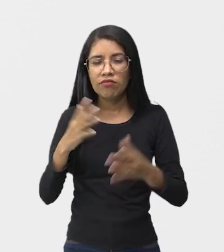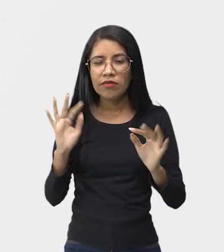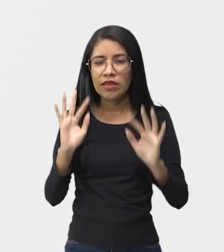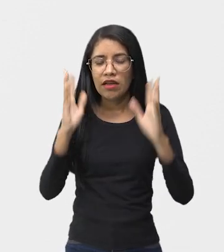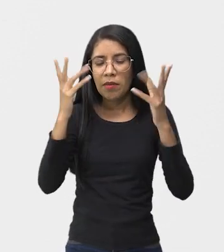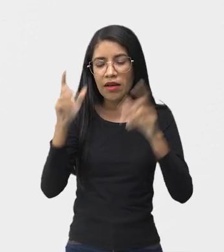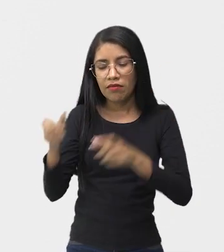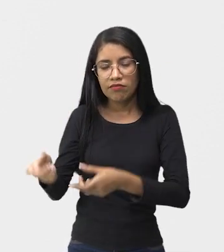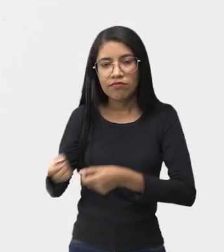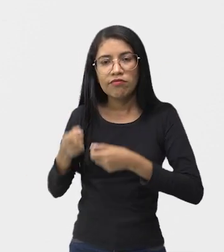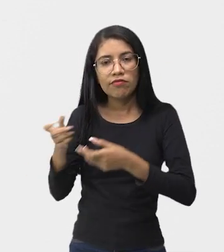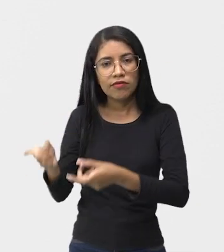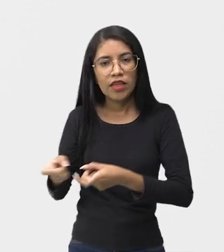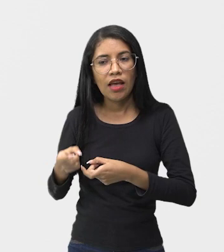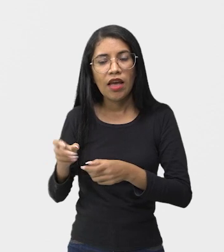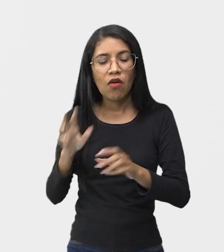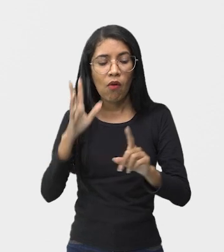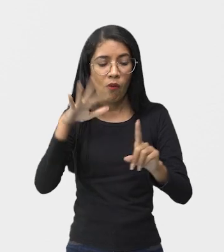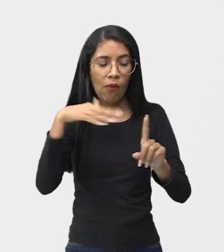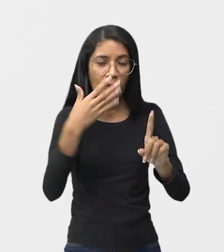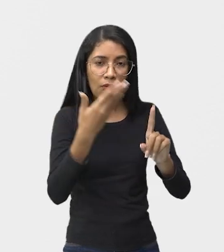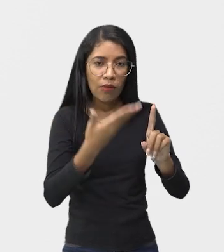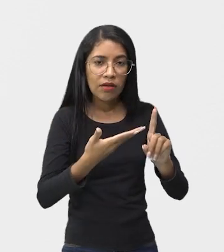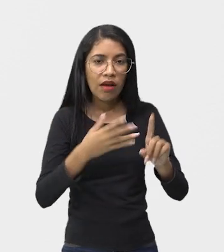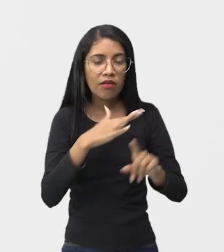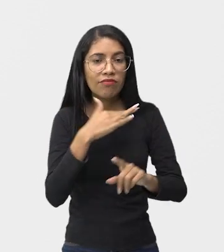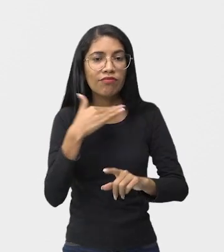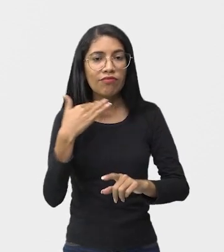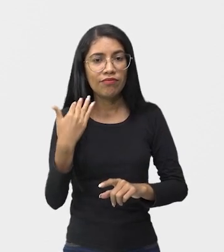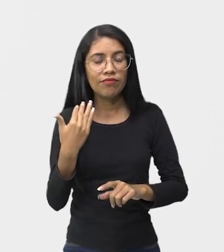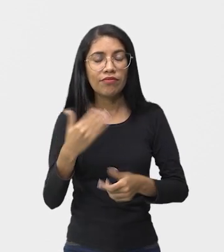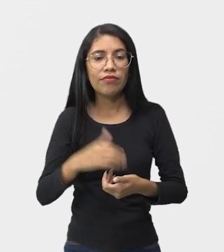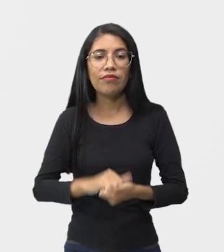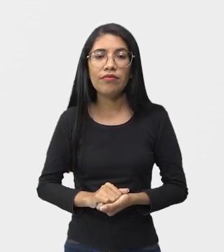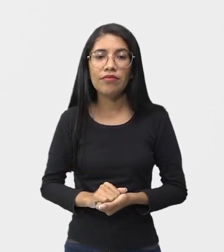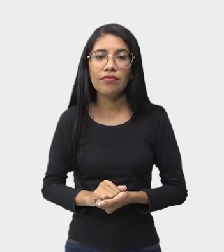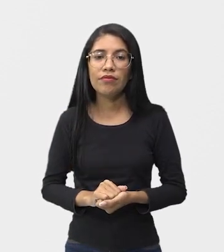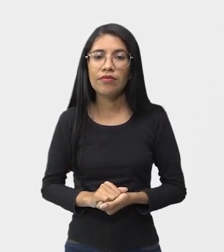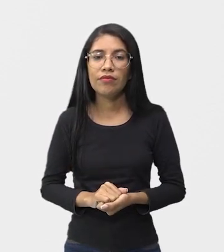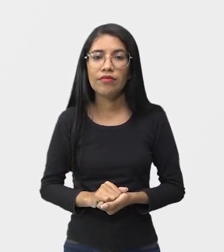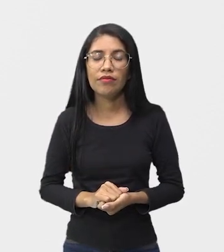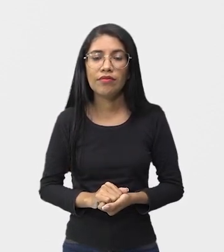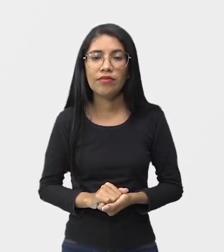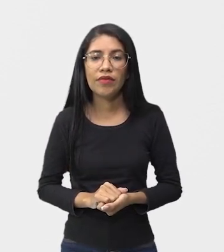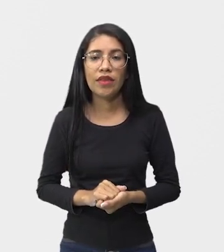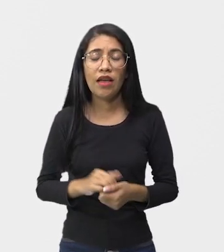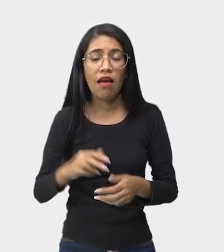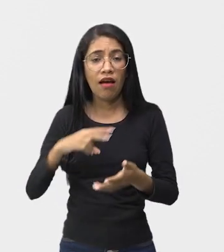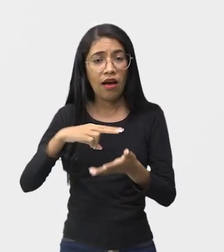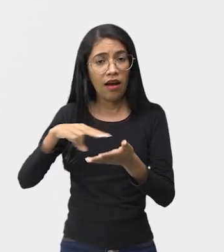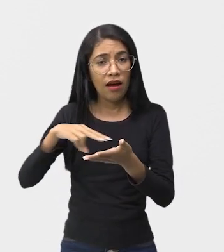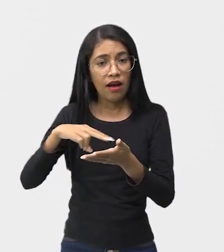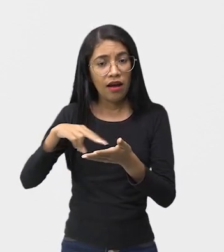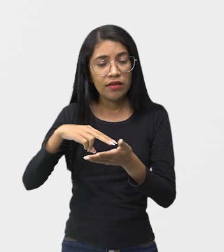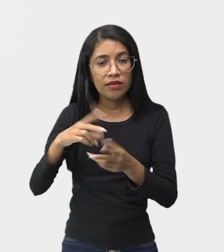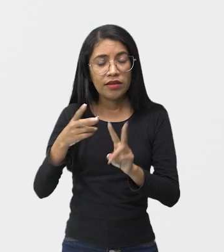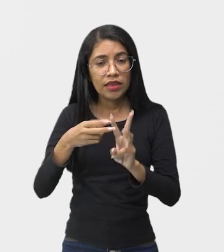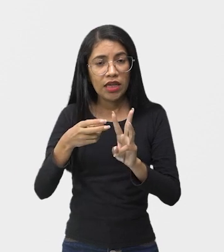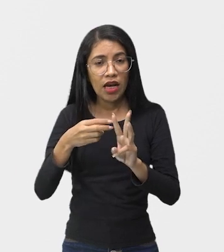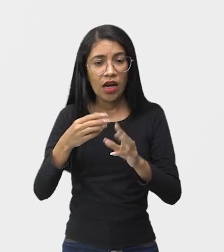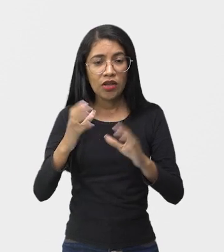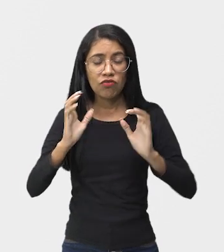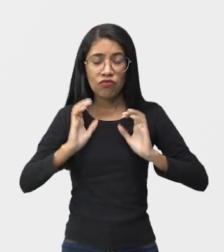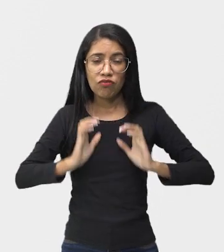celebração de uma colheita até fazer homenagem para pessoas mortas. Continuando, a dança indígena é, portanto,